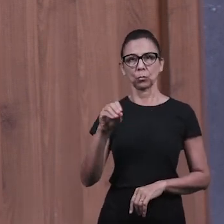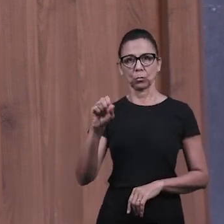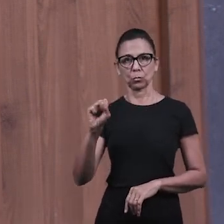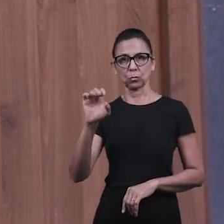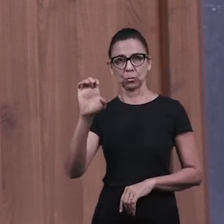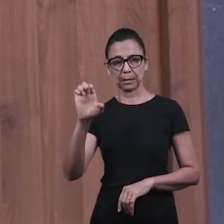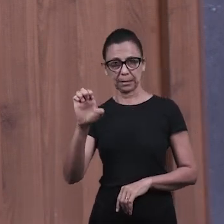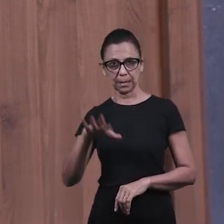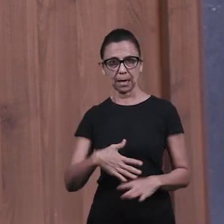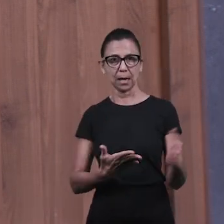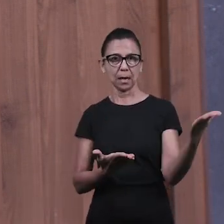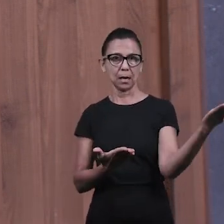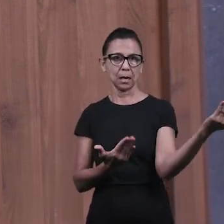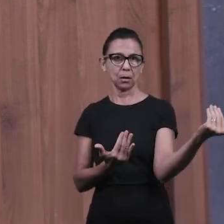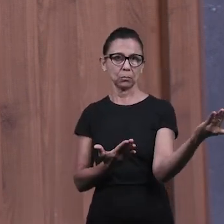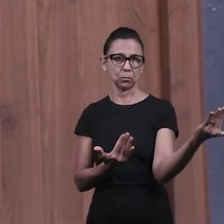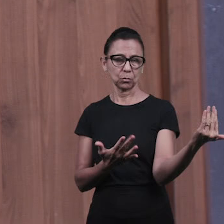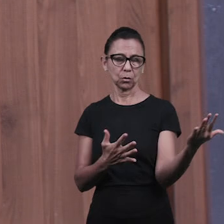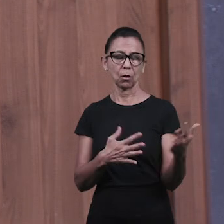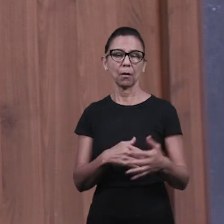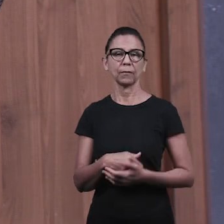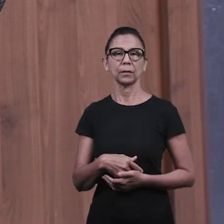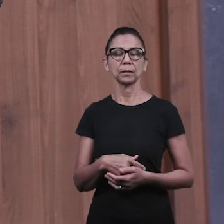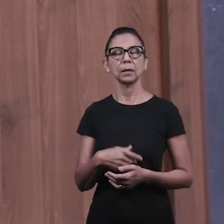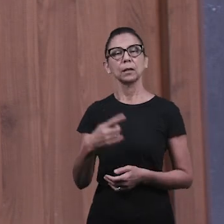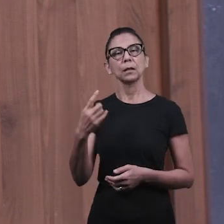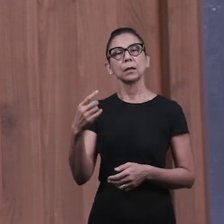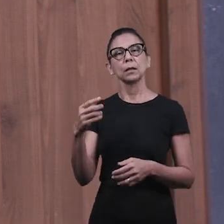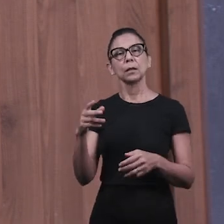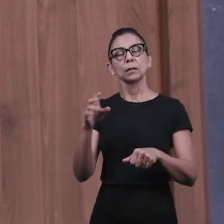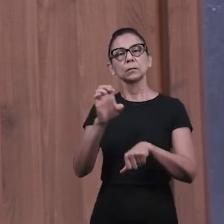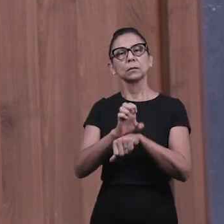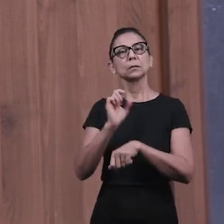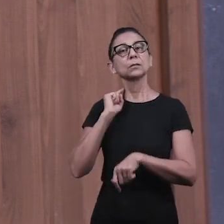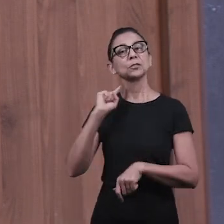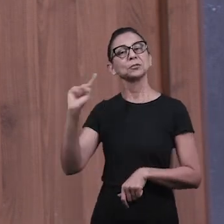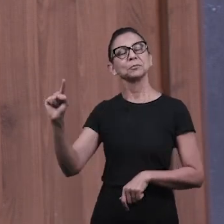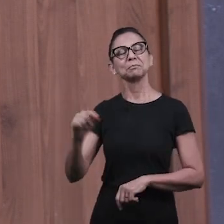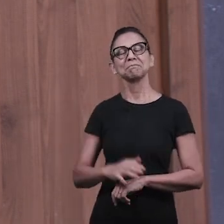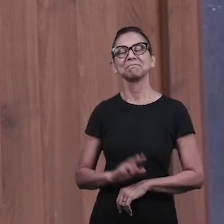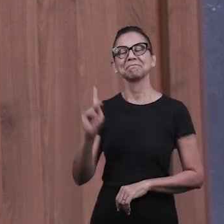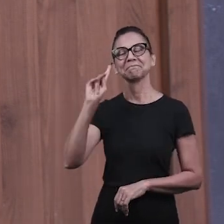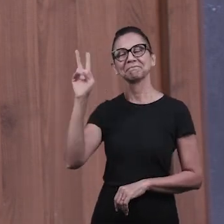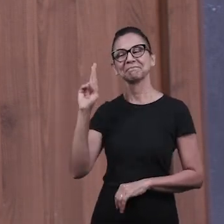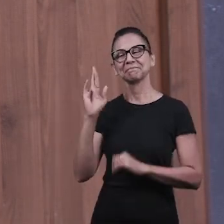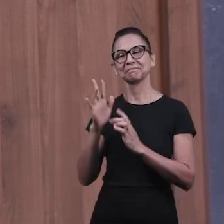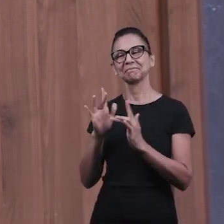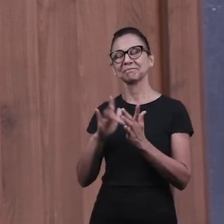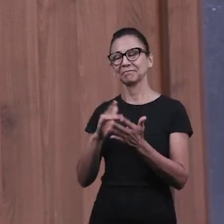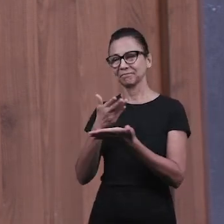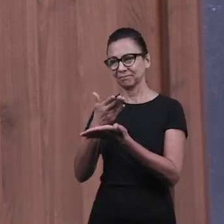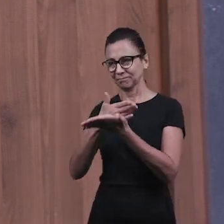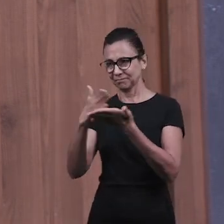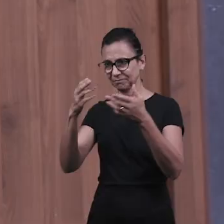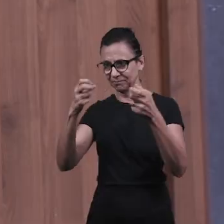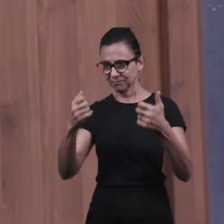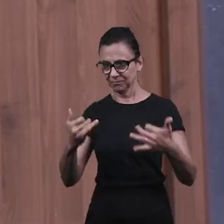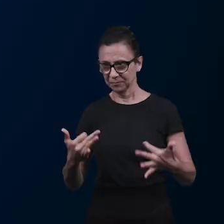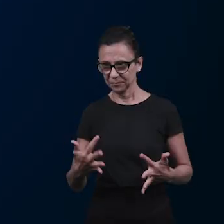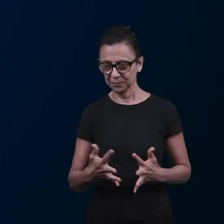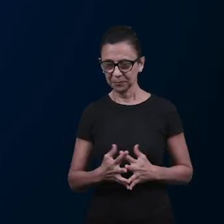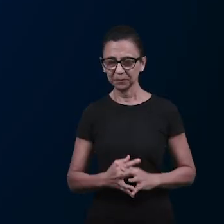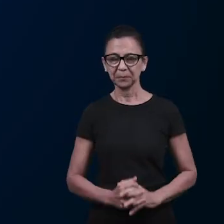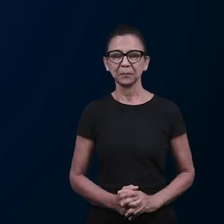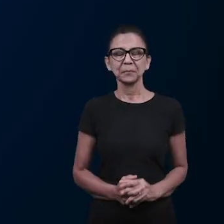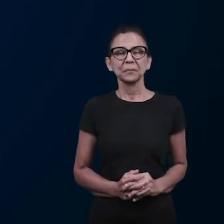obreiro, ele é lá da igreja de Manhuaçu, no estado de Minas Gerais. José Gentil, a paz do Senhor, meu irmão. Pode começar a explicar.